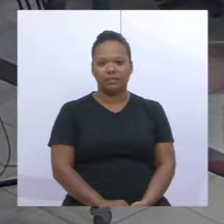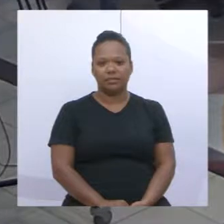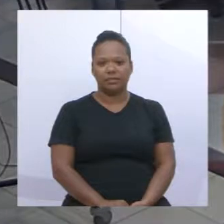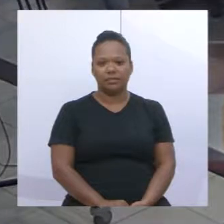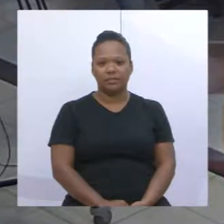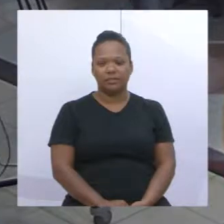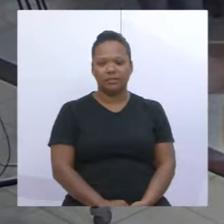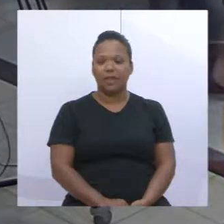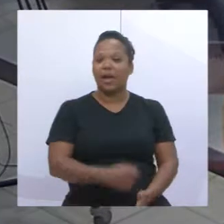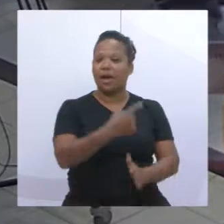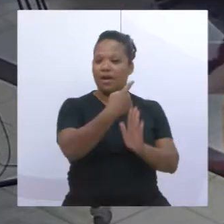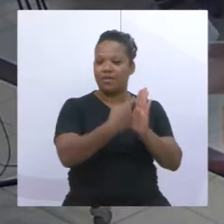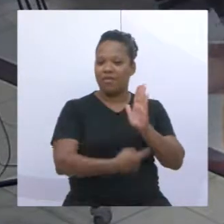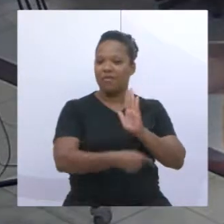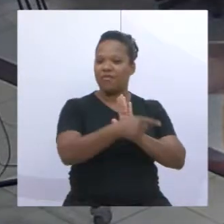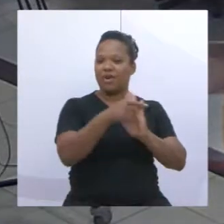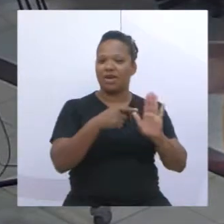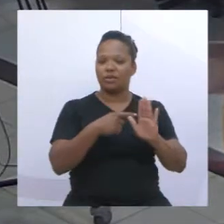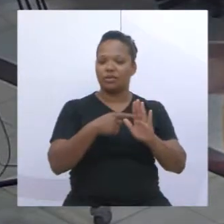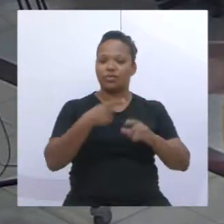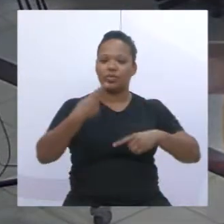O veto continua em discussão.